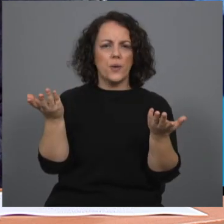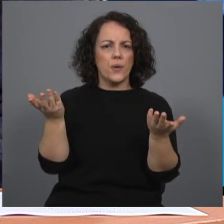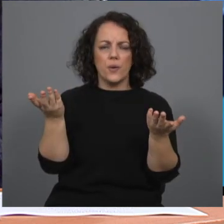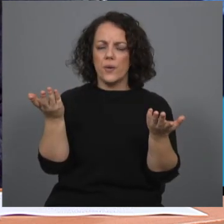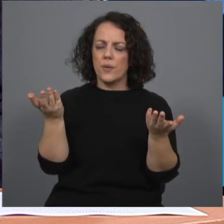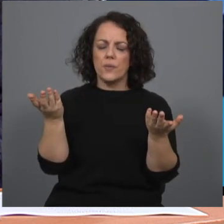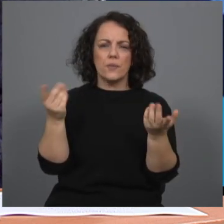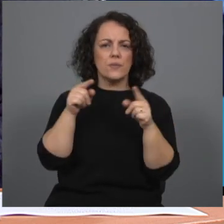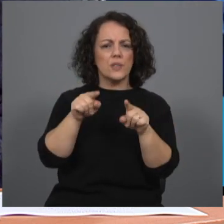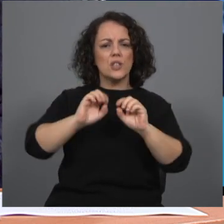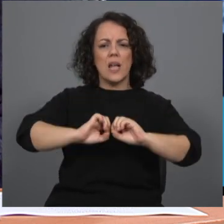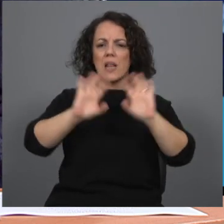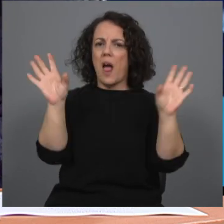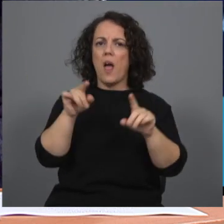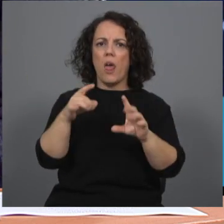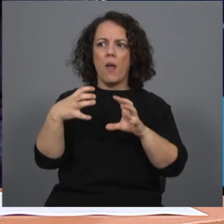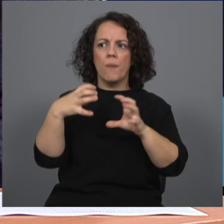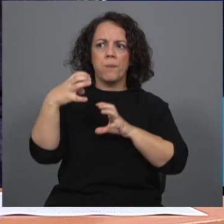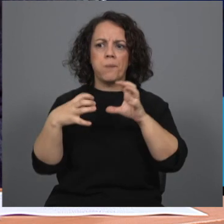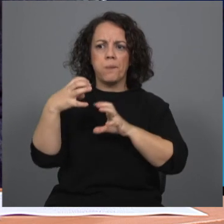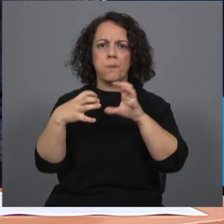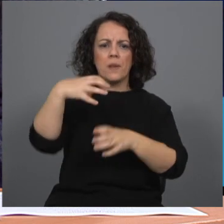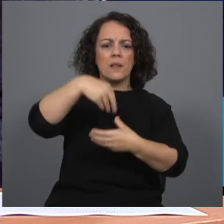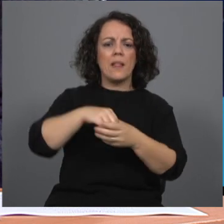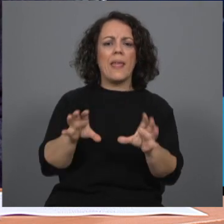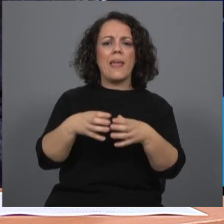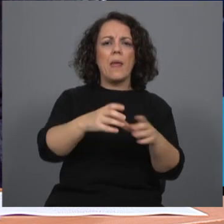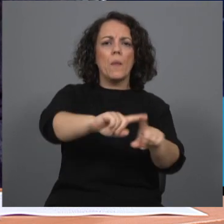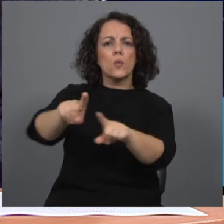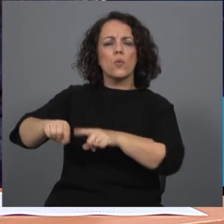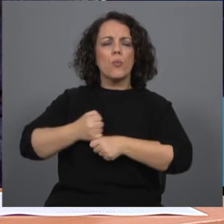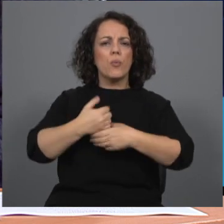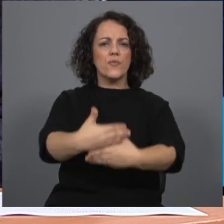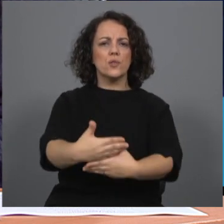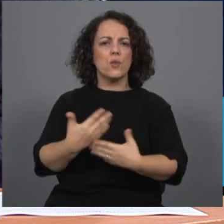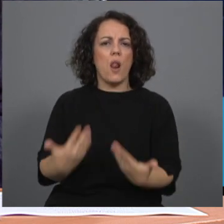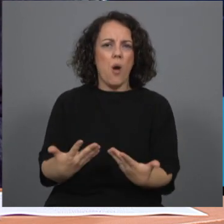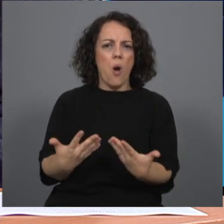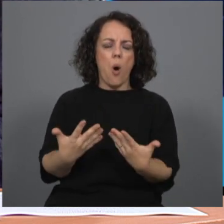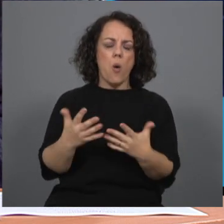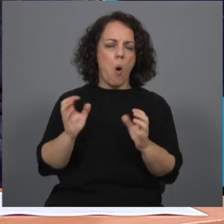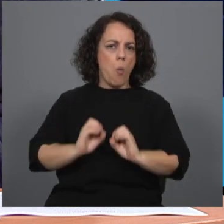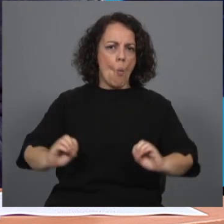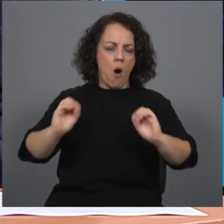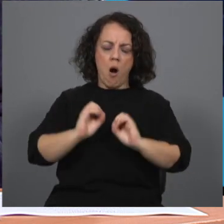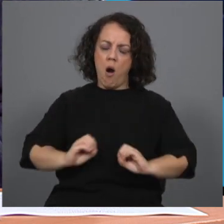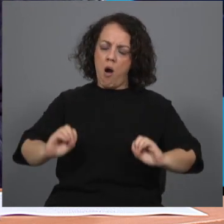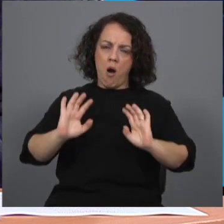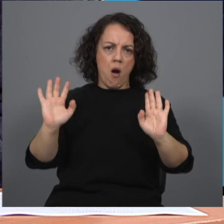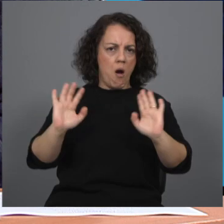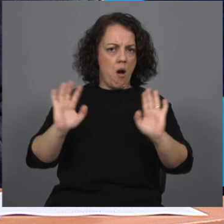sem tensões nas equipas interdisciplinares agora existentes. E, portanto, não é